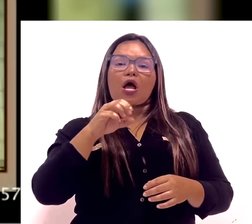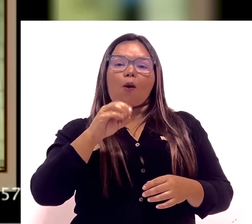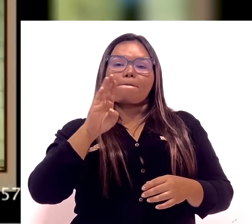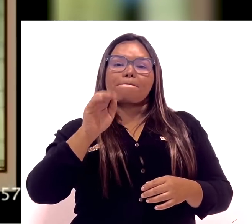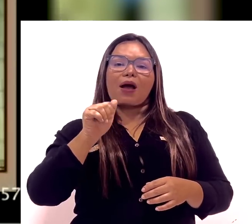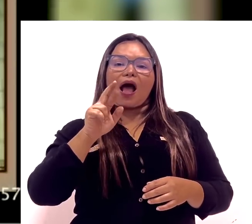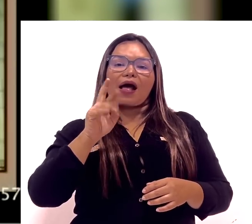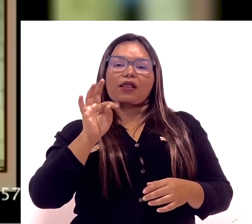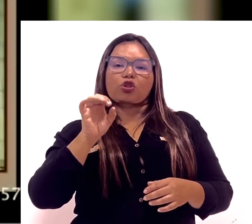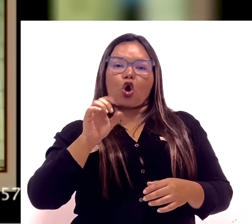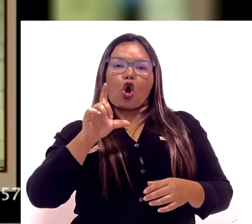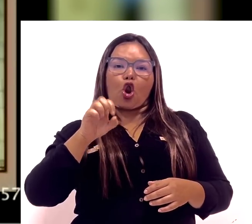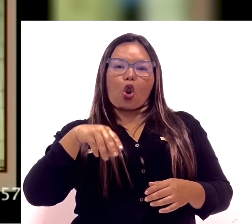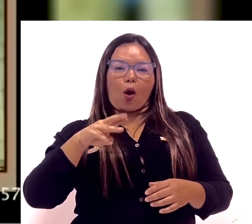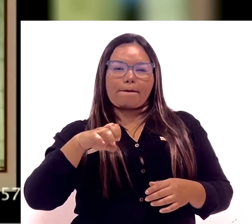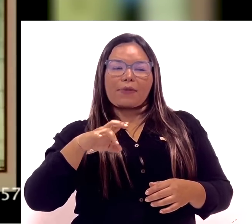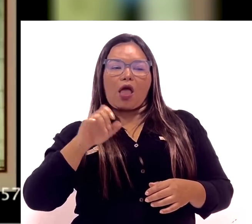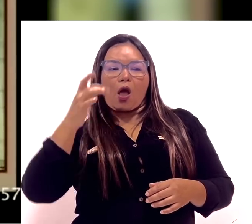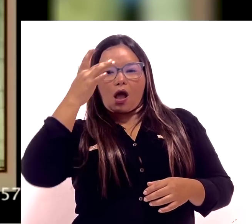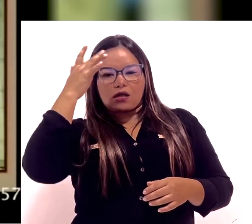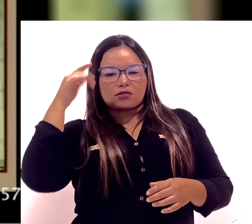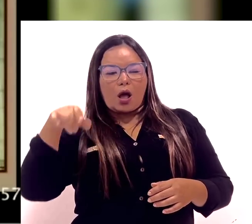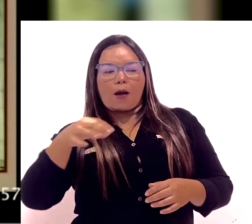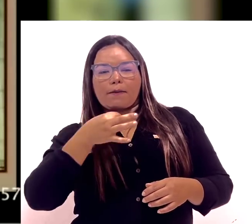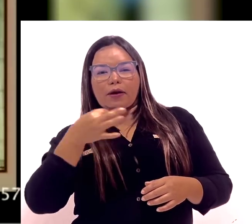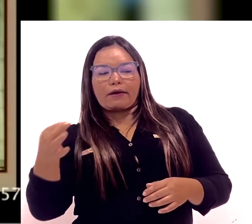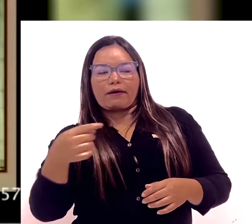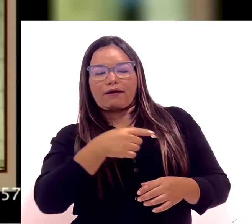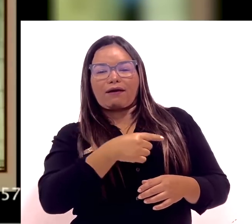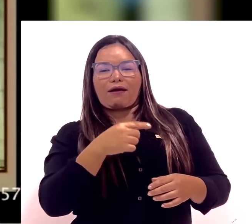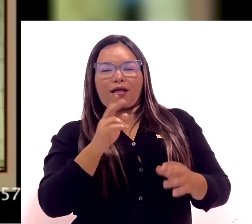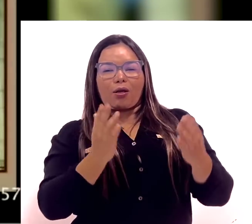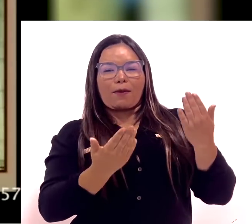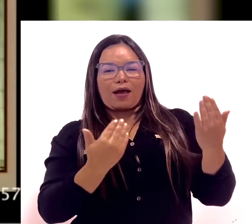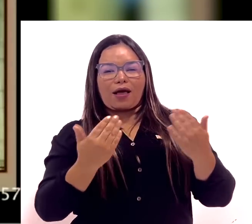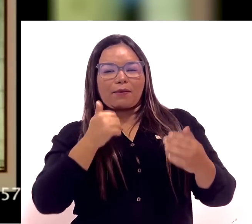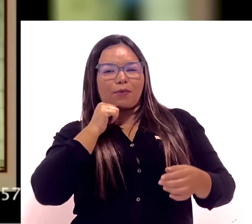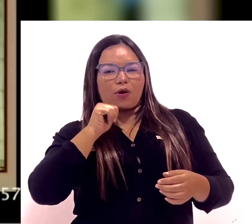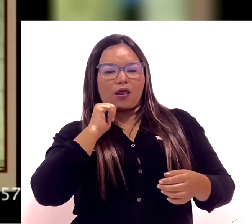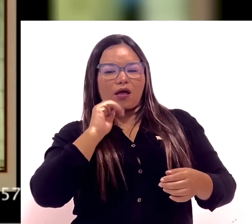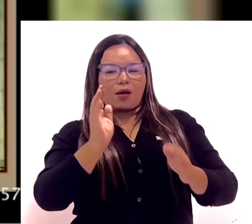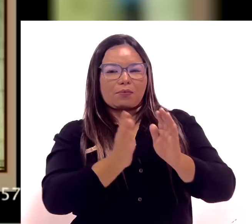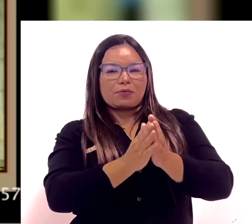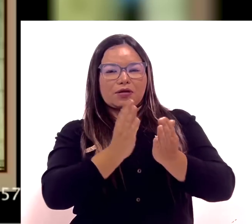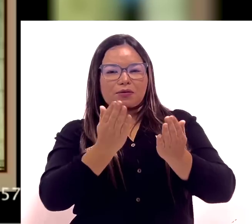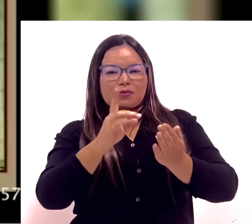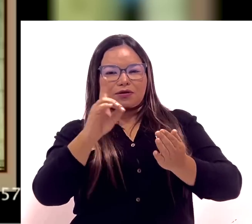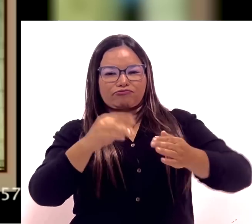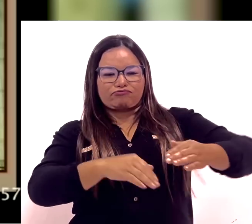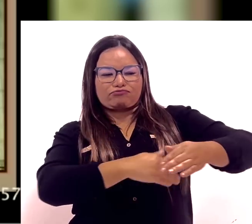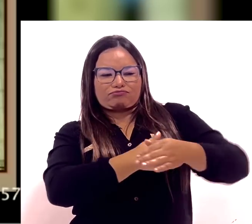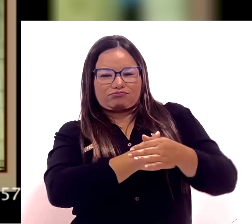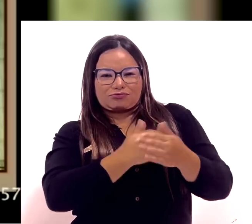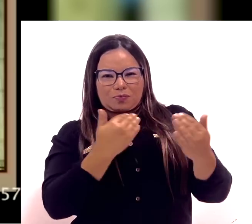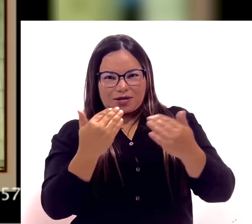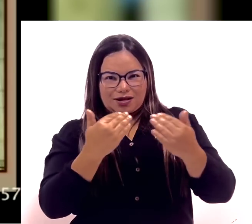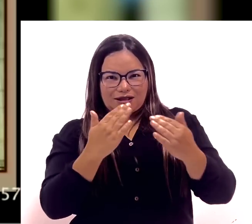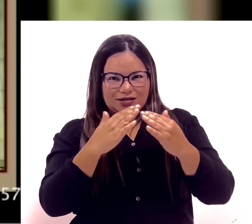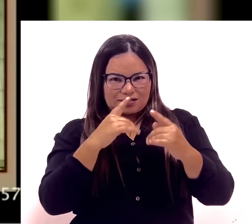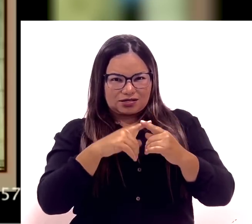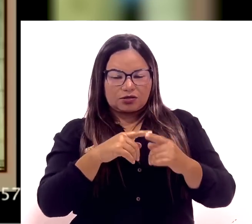se descreveram como uma mulher, uma igreja que escapava com a Bíblia em sua mão. E aqui as cadeias de Roma